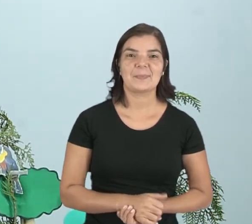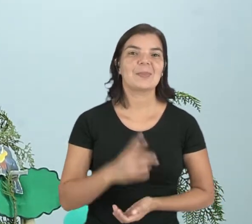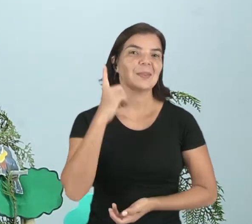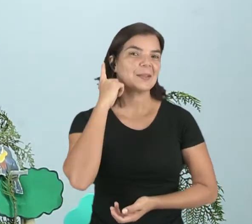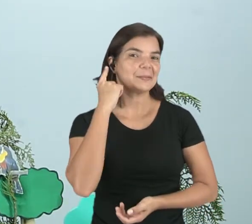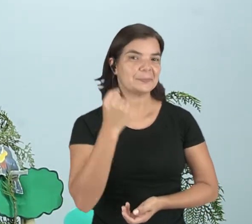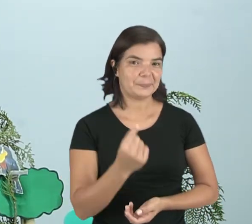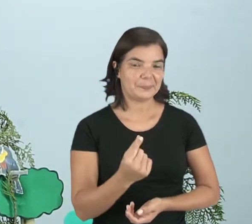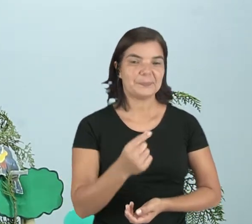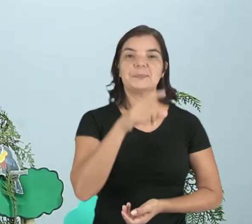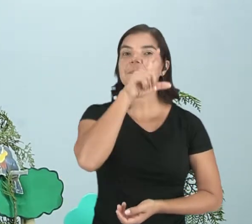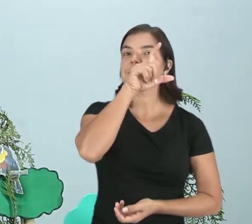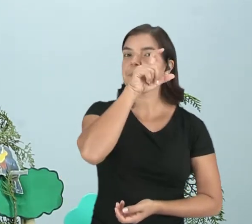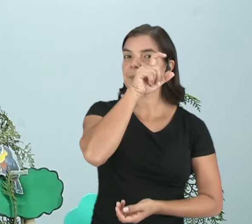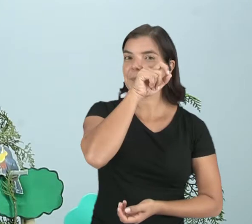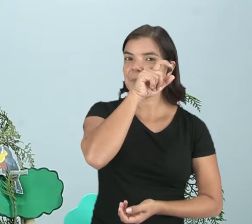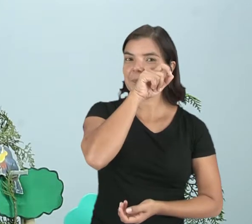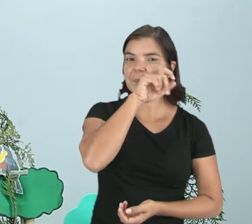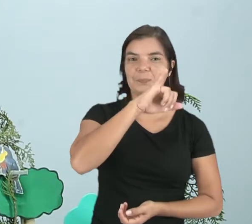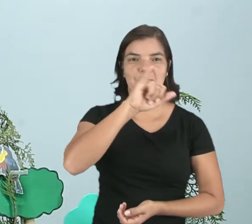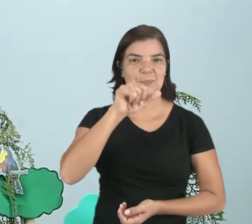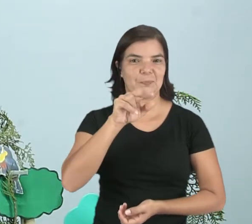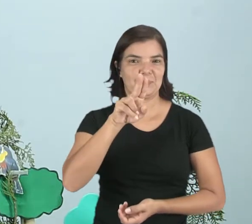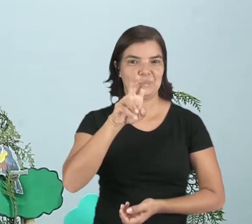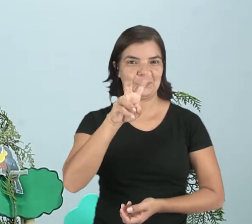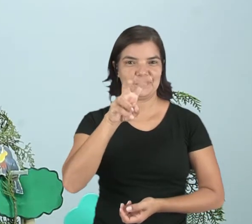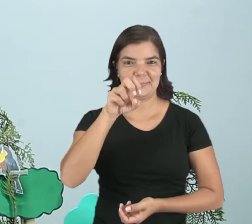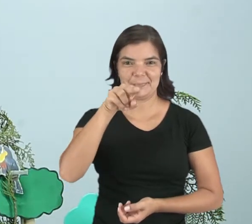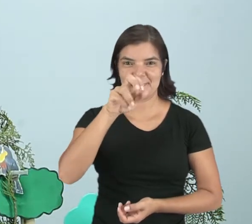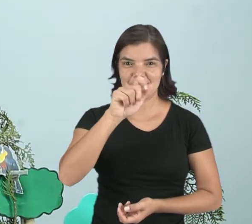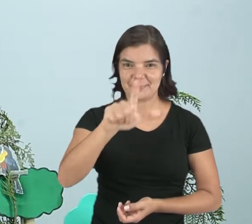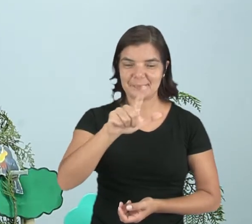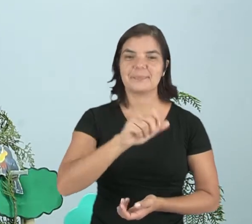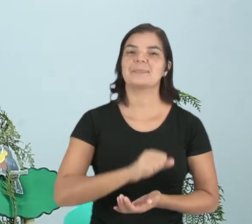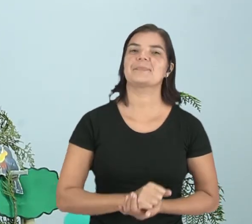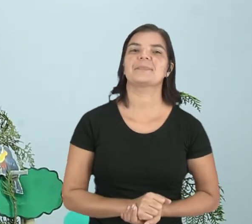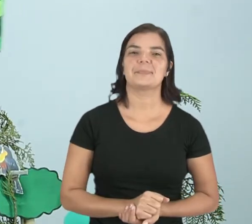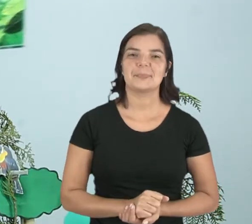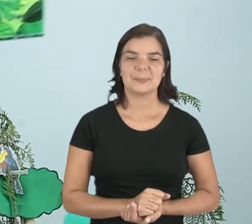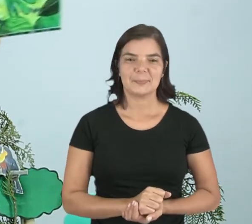Tarsila e o Papagaio Juvenal.